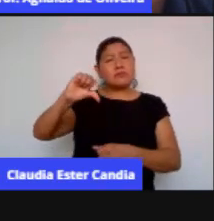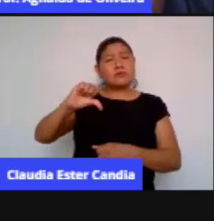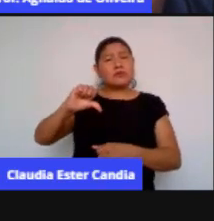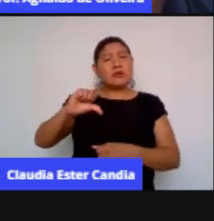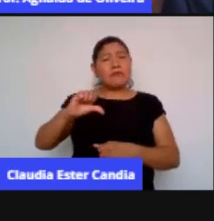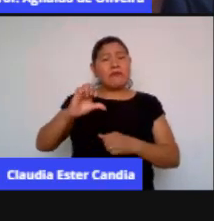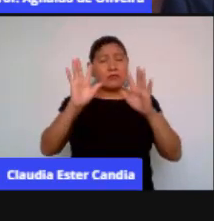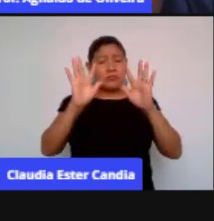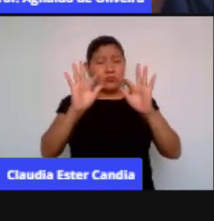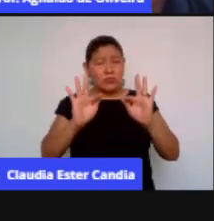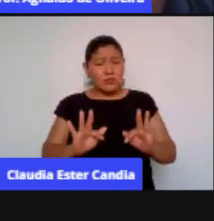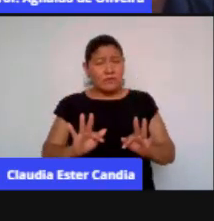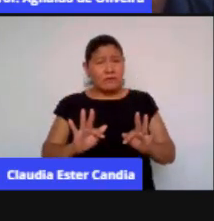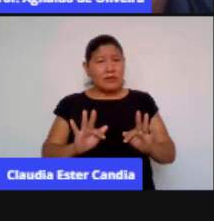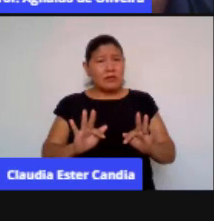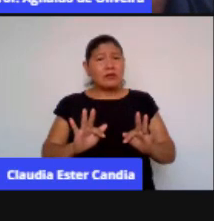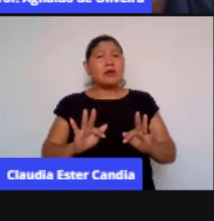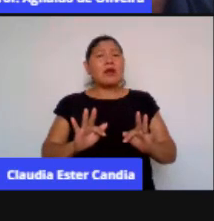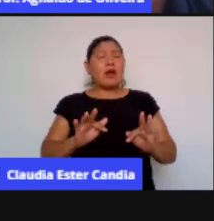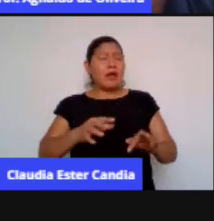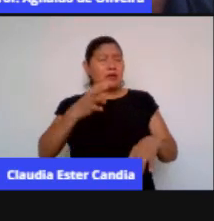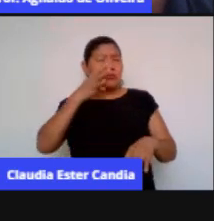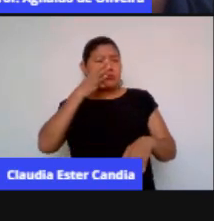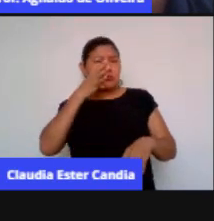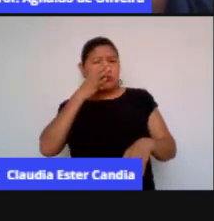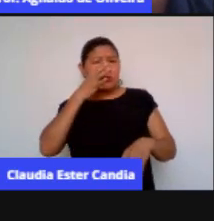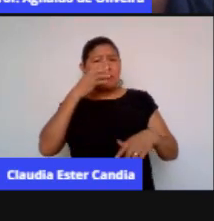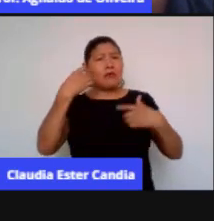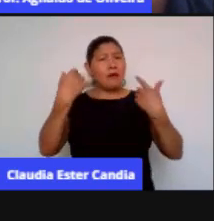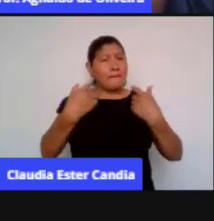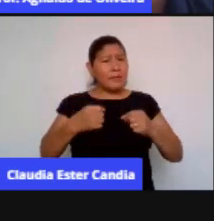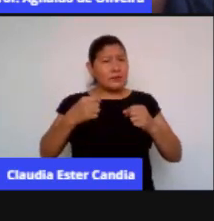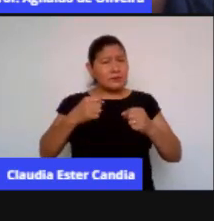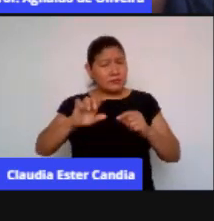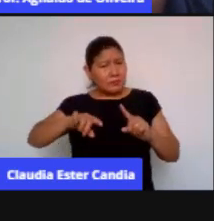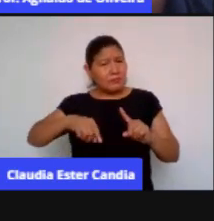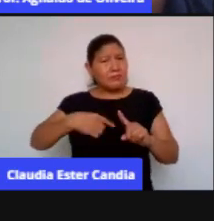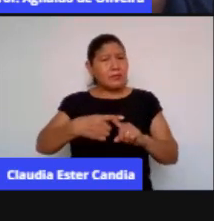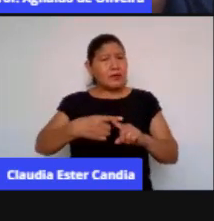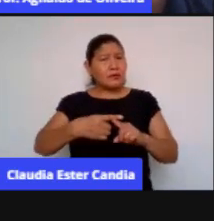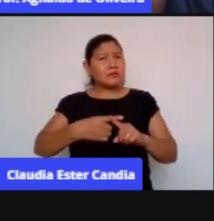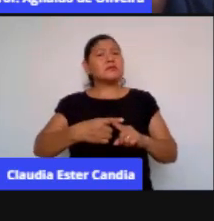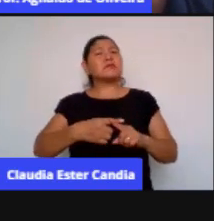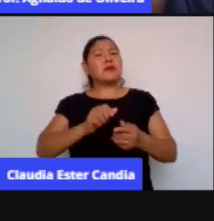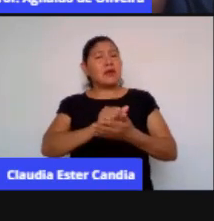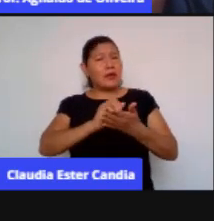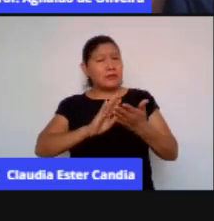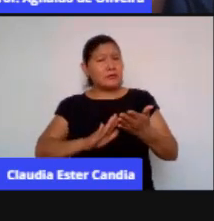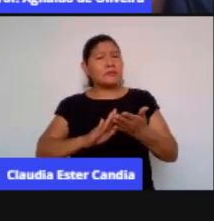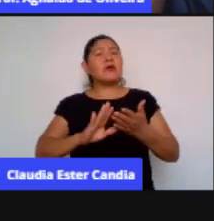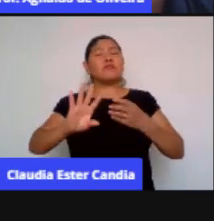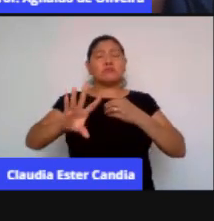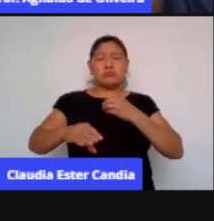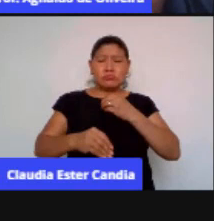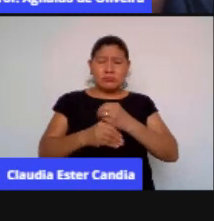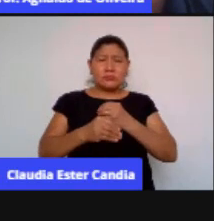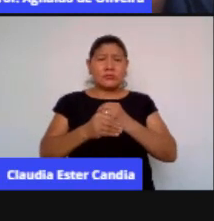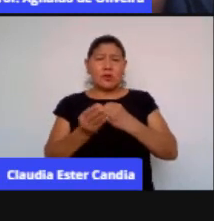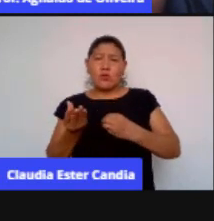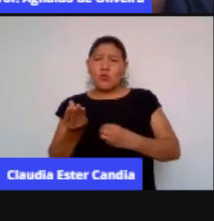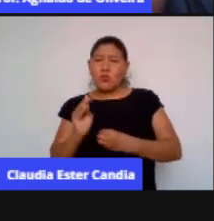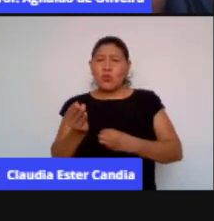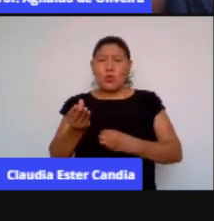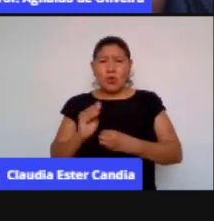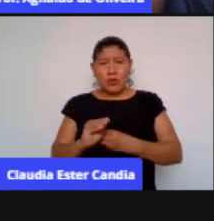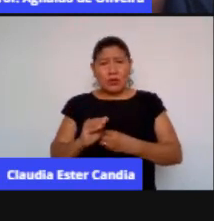esse caderno. Percebeu que há necessidade, faça ações e atividades de recuperação de aprendizagem, de preferência mês